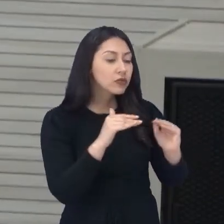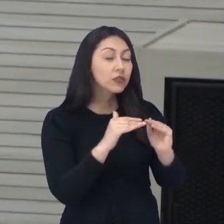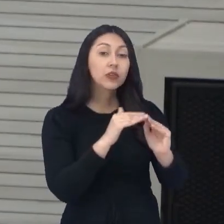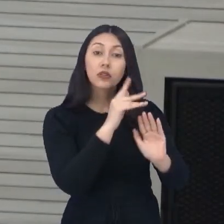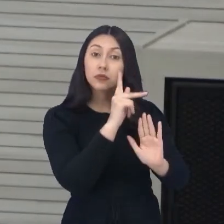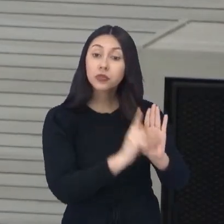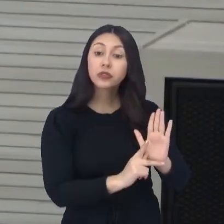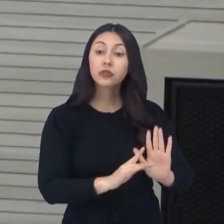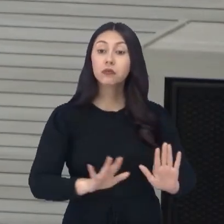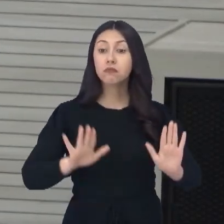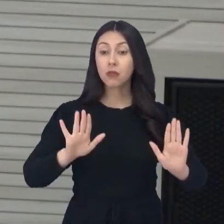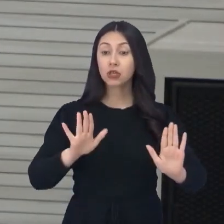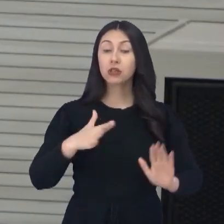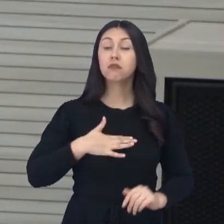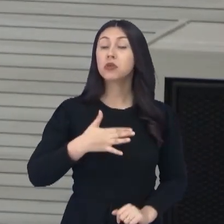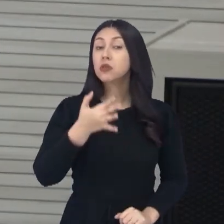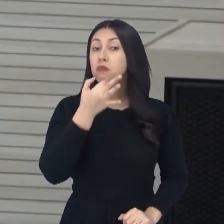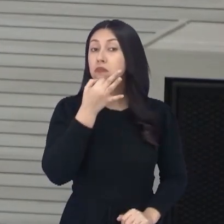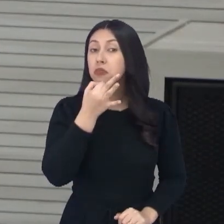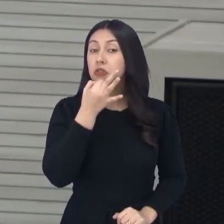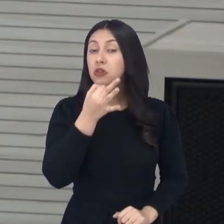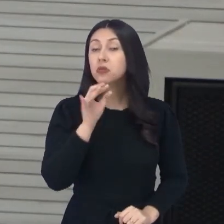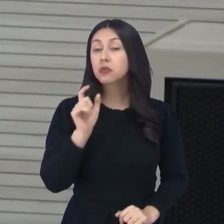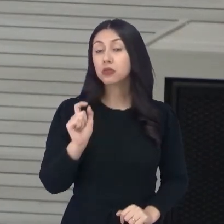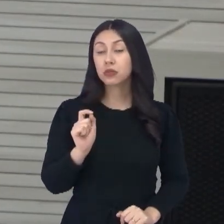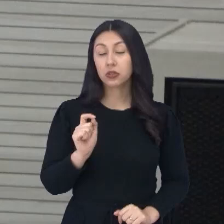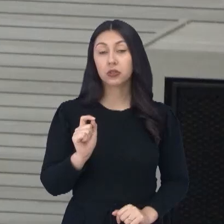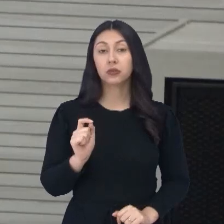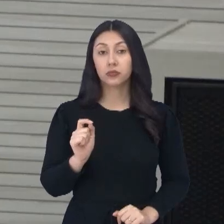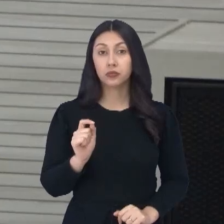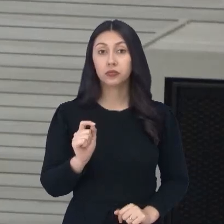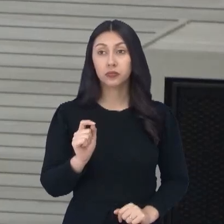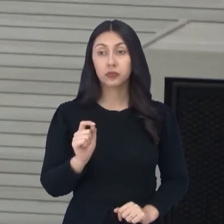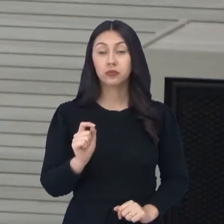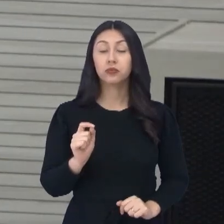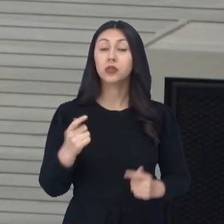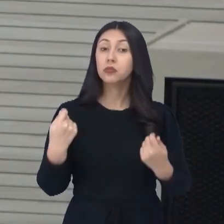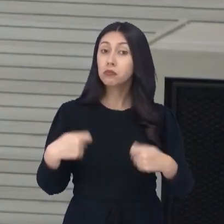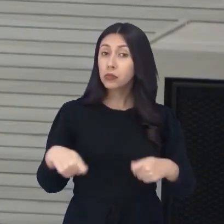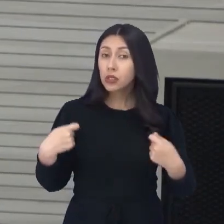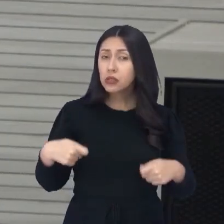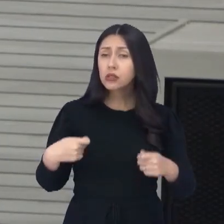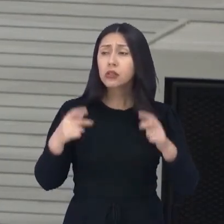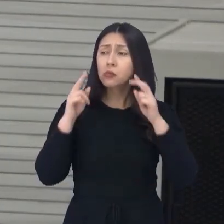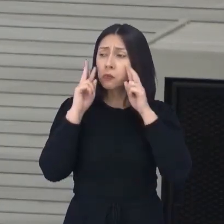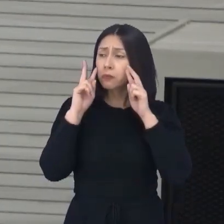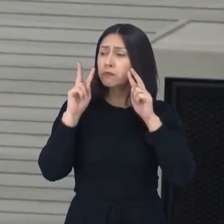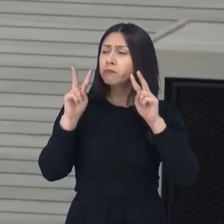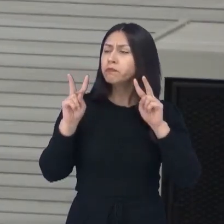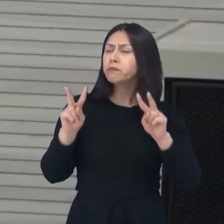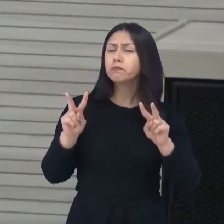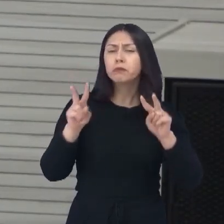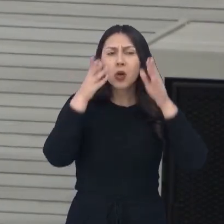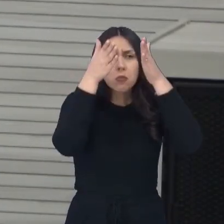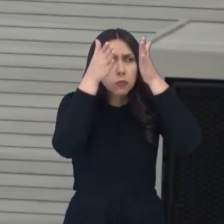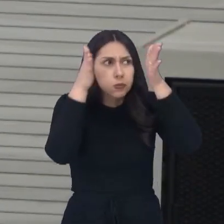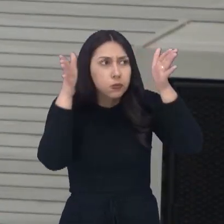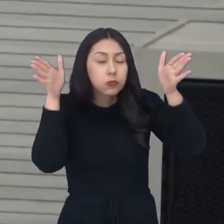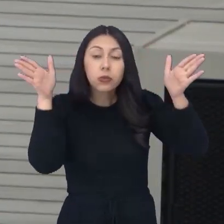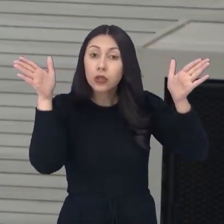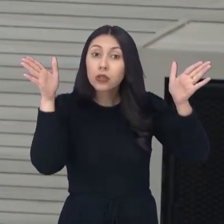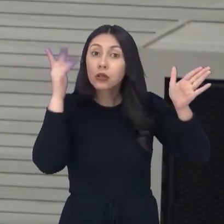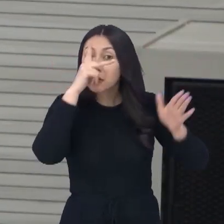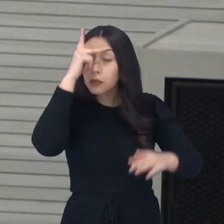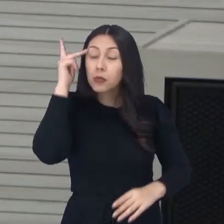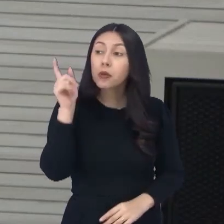meu posicionamento, o meu entendimento é que a gente tenha, né, um olhar um pouco mais amplo com relação a uma